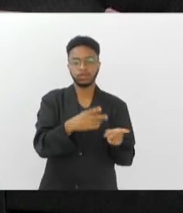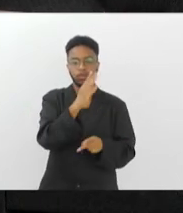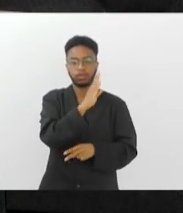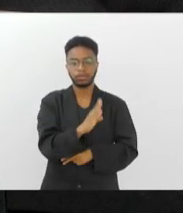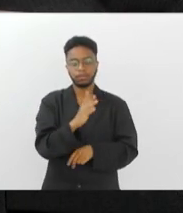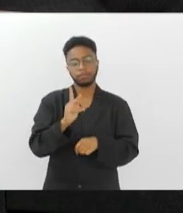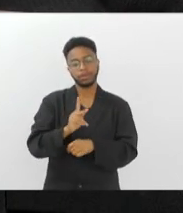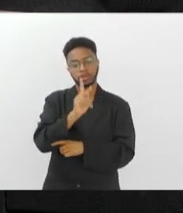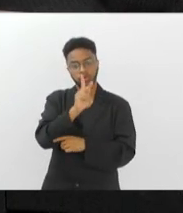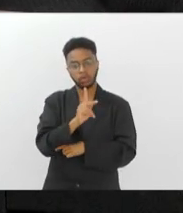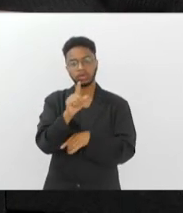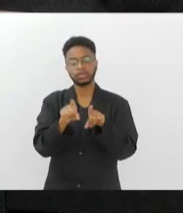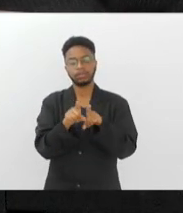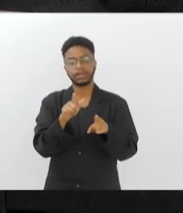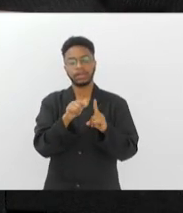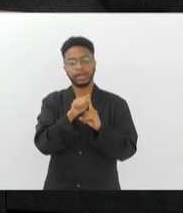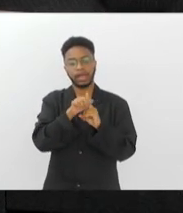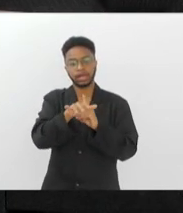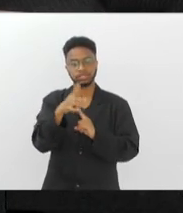e gás natural.